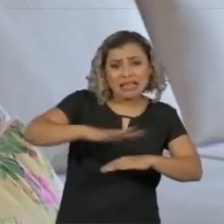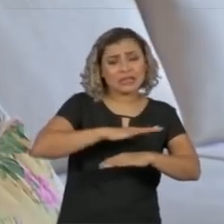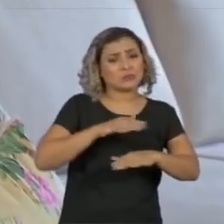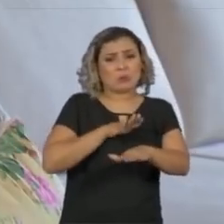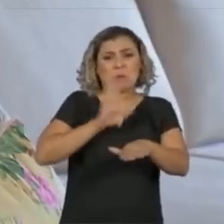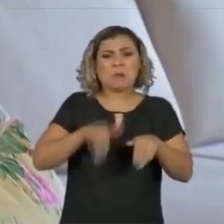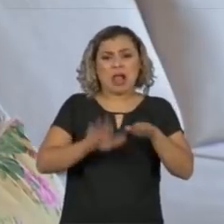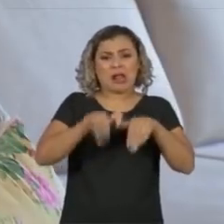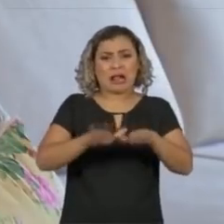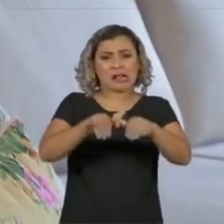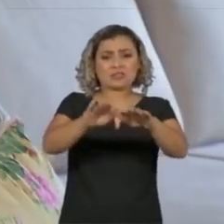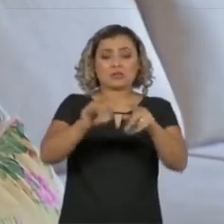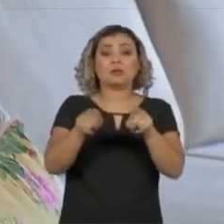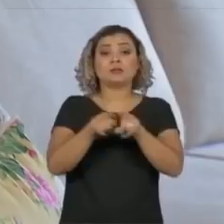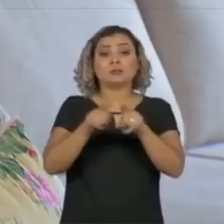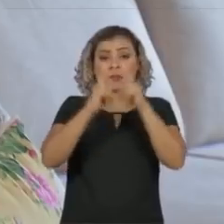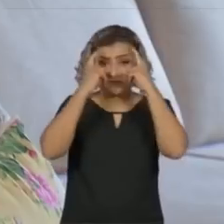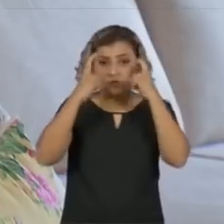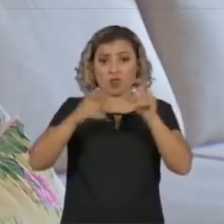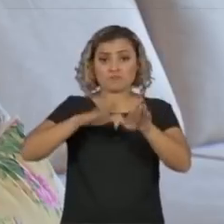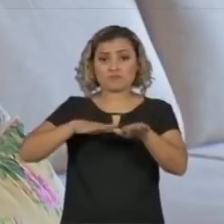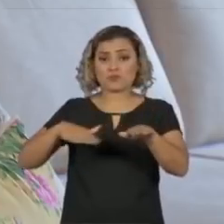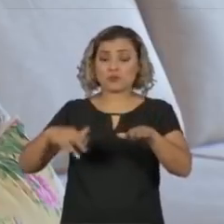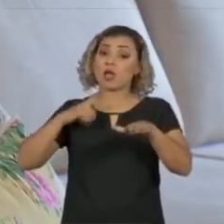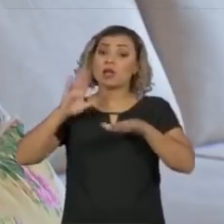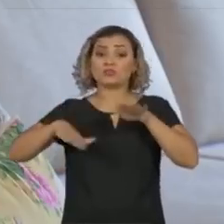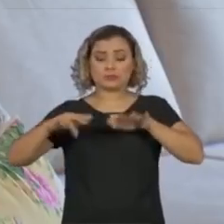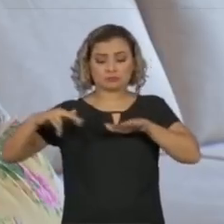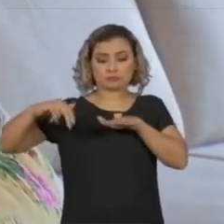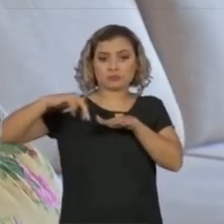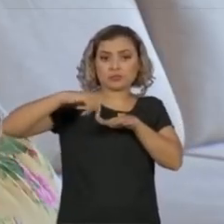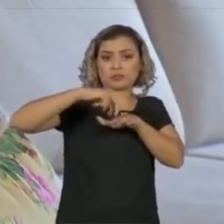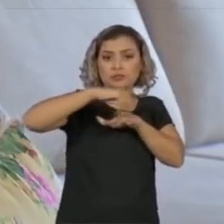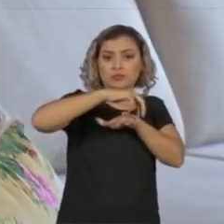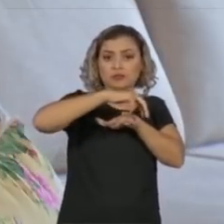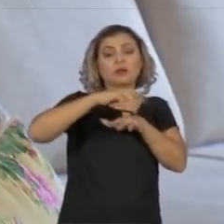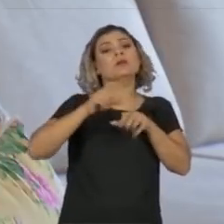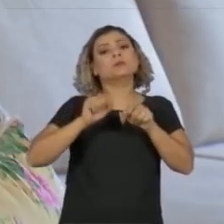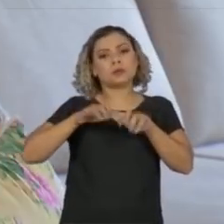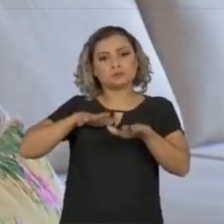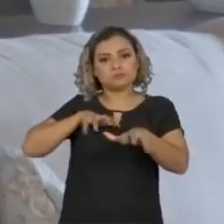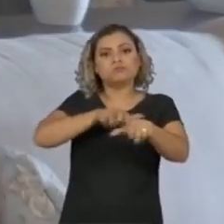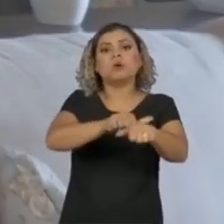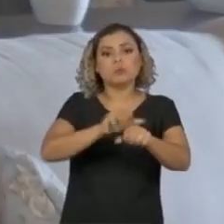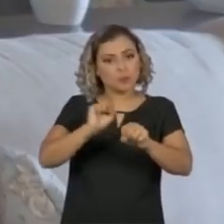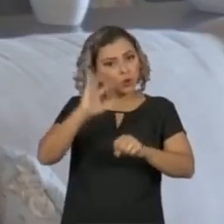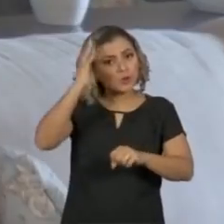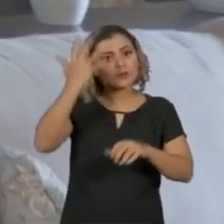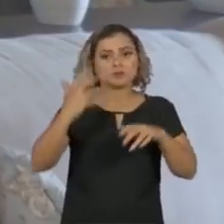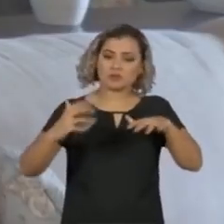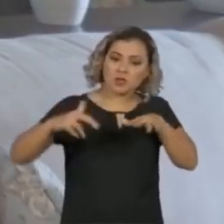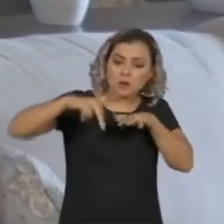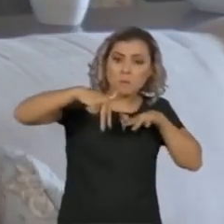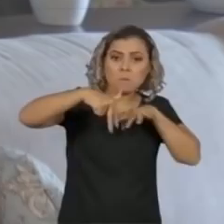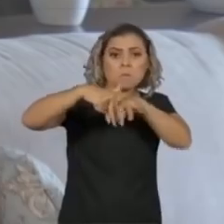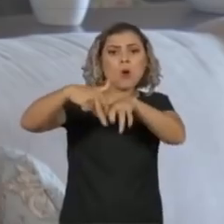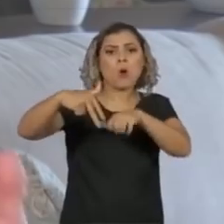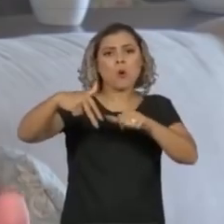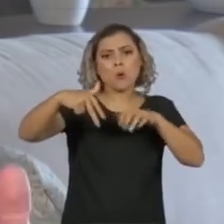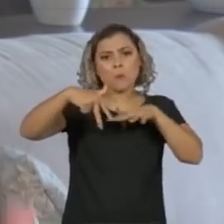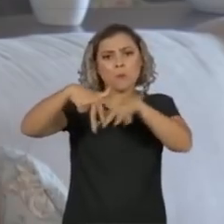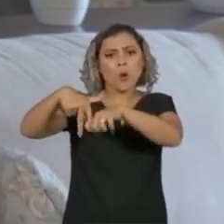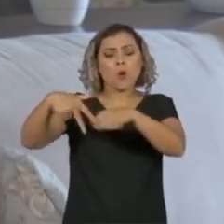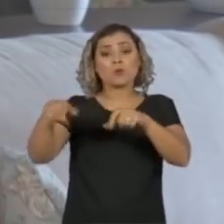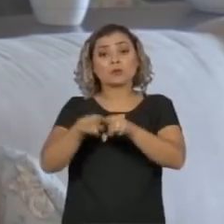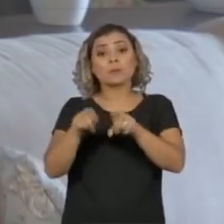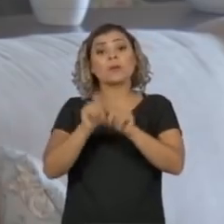vai atravessar uma rua, mesmo na faixa, no farol, você sempre corre o risco de ser atropelado. E a violência criminal, que faz do